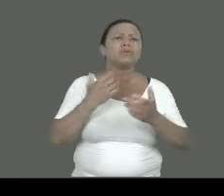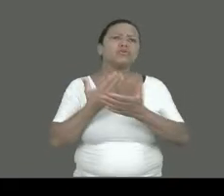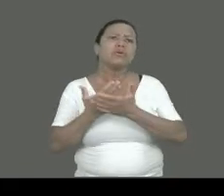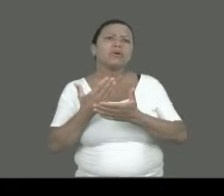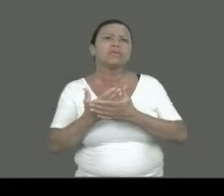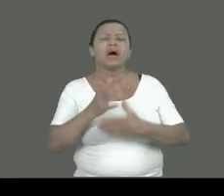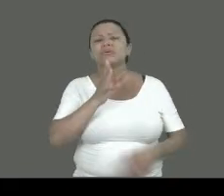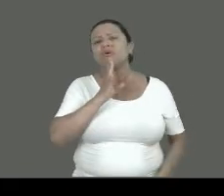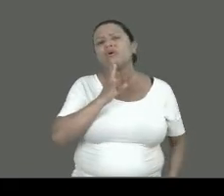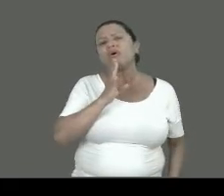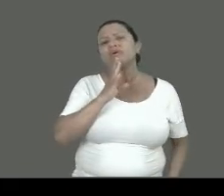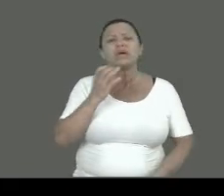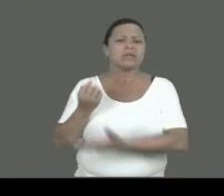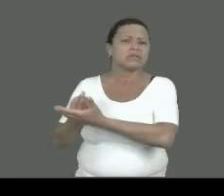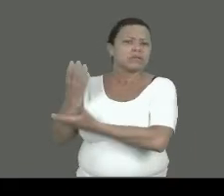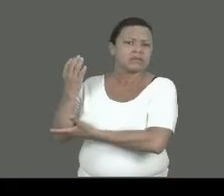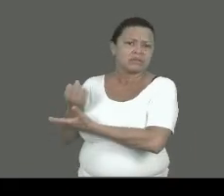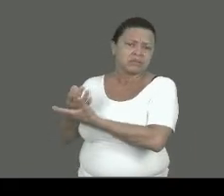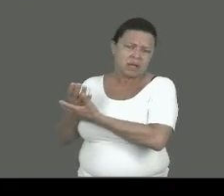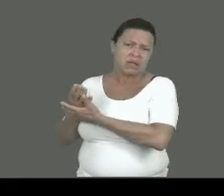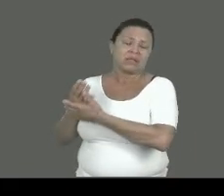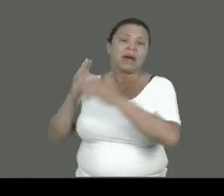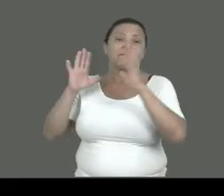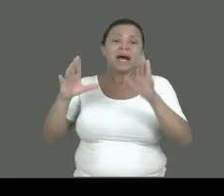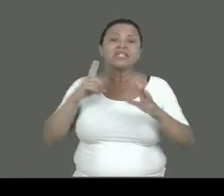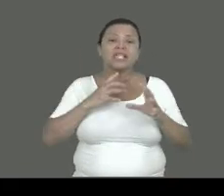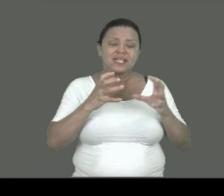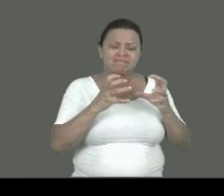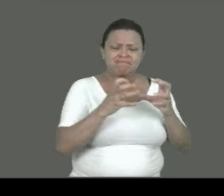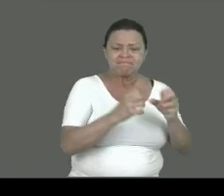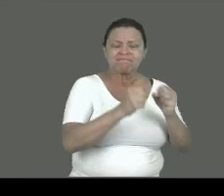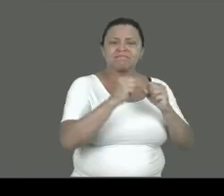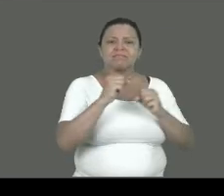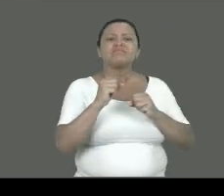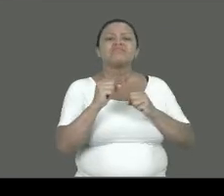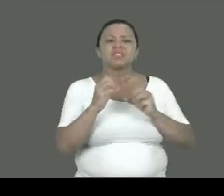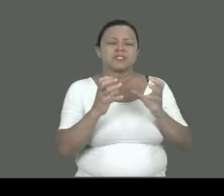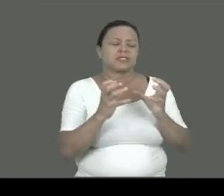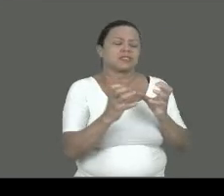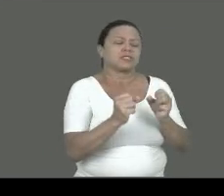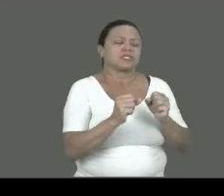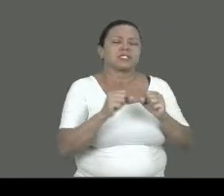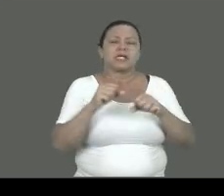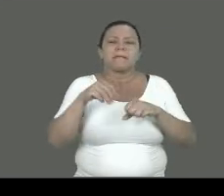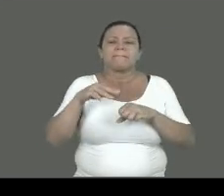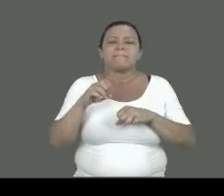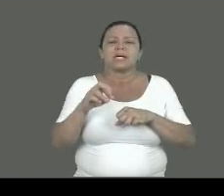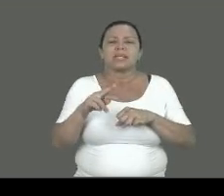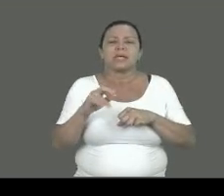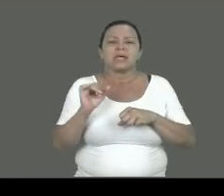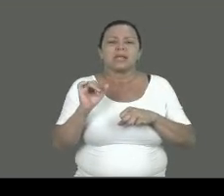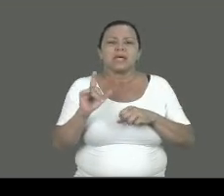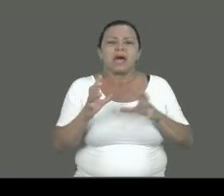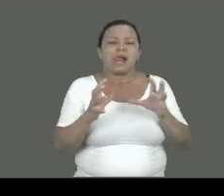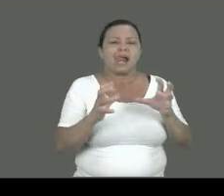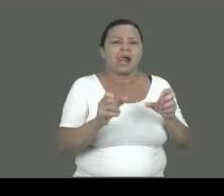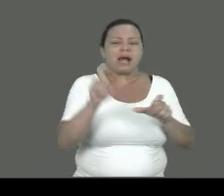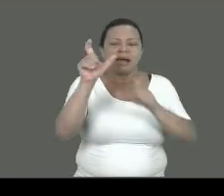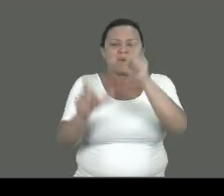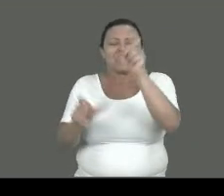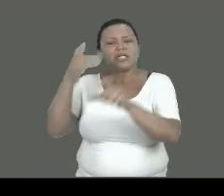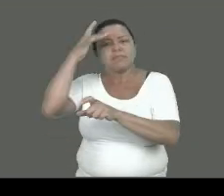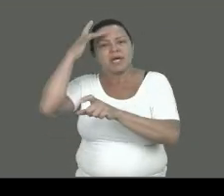e de conhecer mesmo a doutrina espírita, mas que tem um apego tão grande por tudo que está aqui, pelas pessoas que estão aqui ou pelos seus